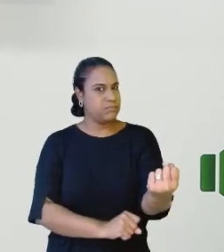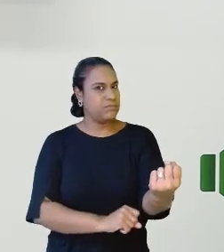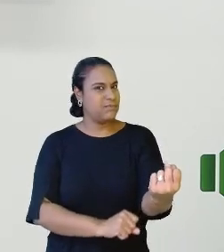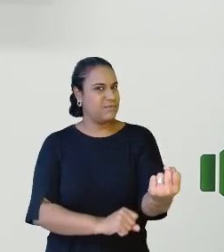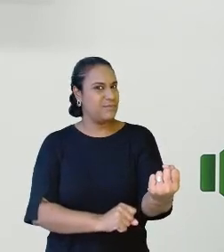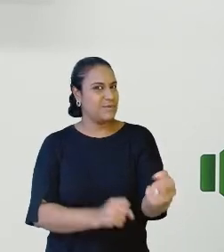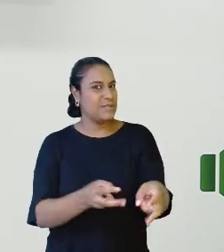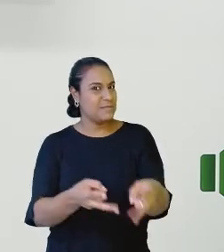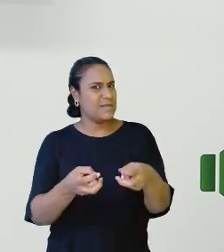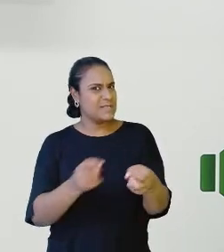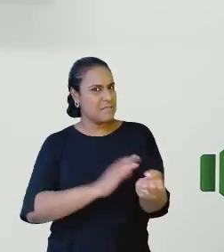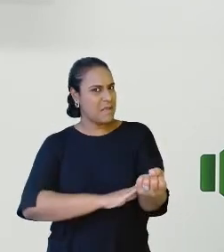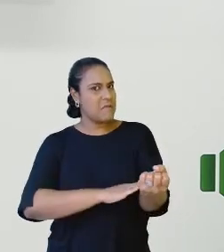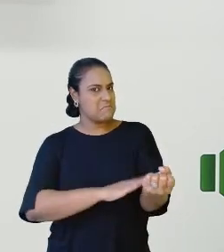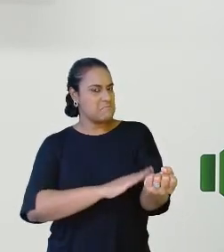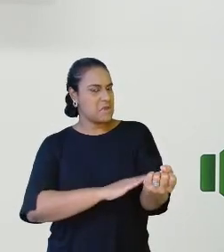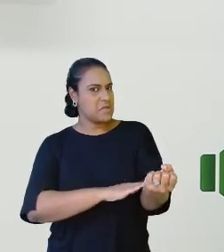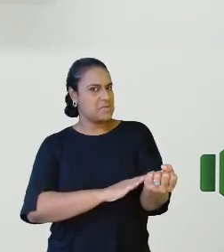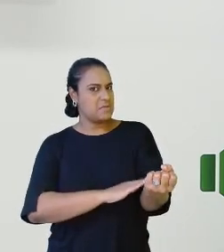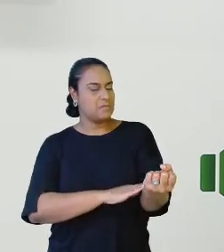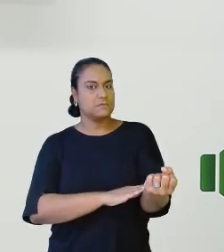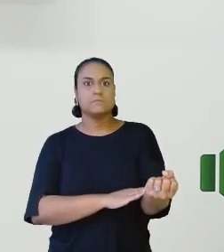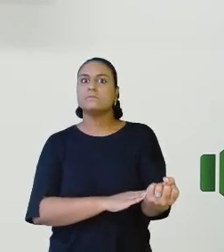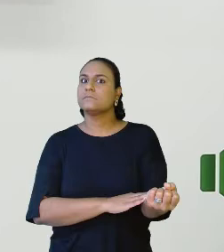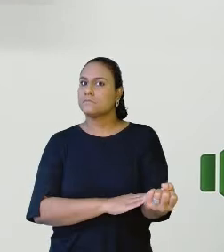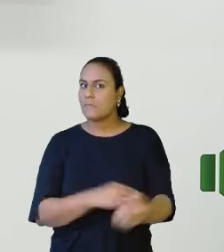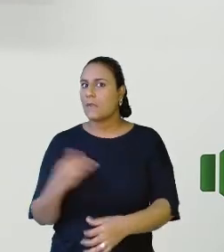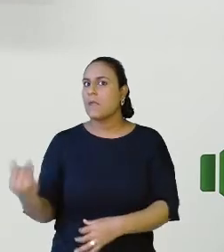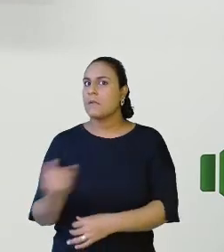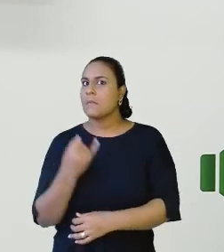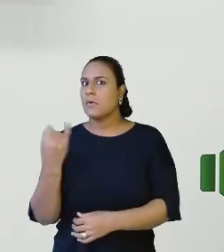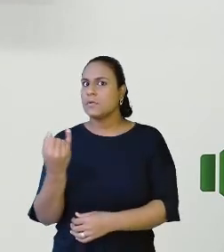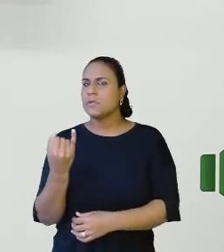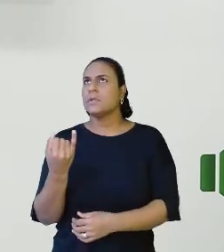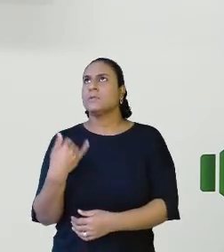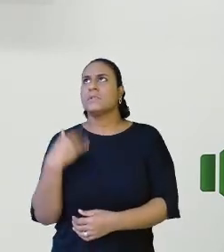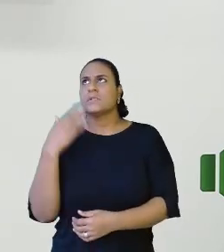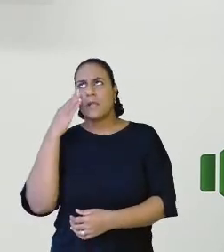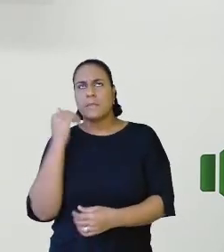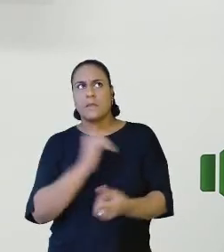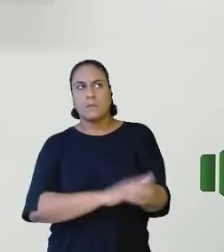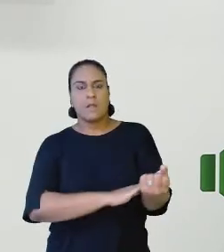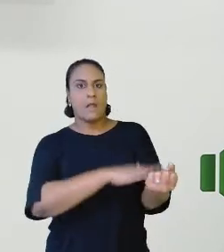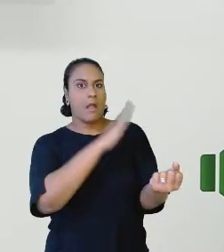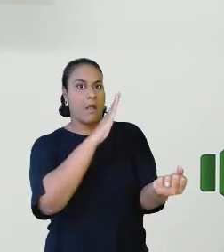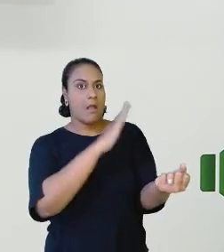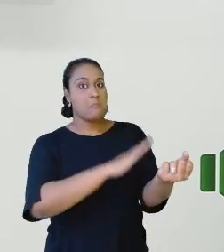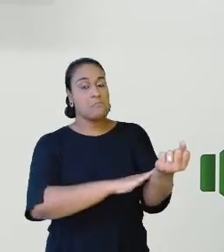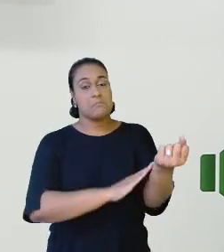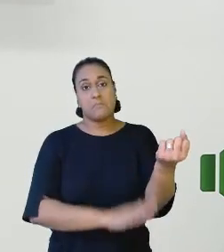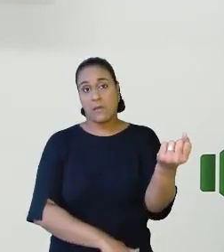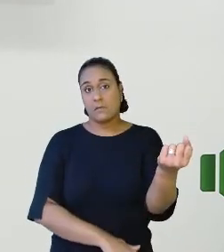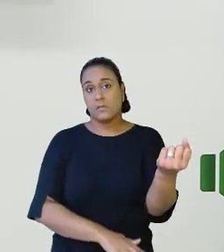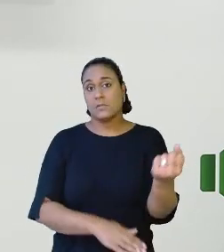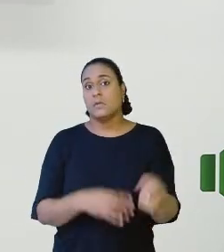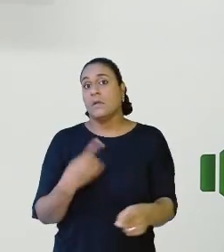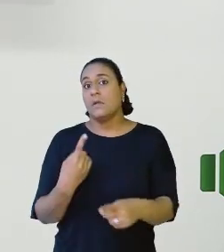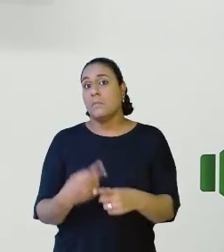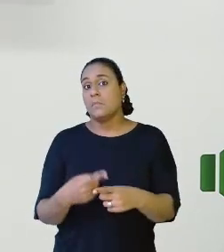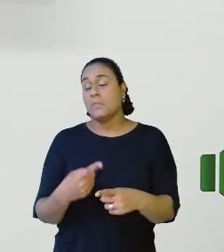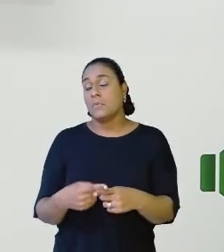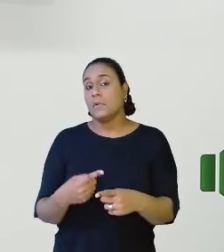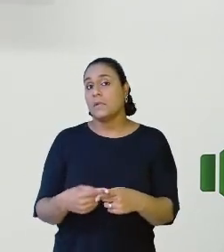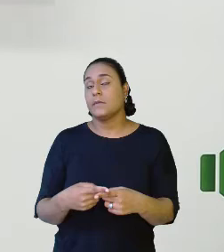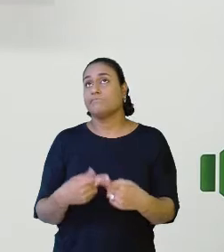a nossa pressão sanguínea? Porque é importante a gente saber se ela está alta, se ela está baixa, porque aí,